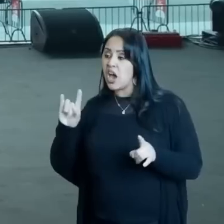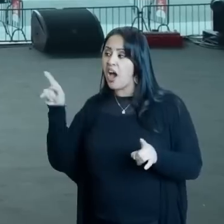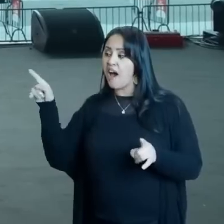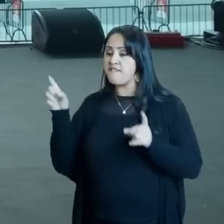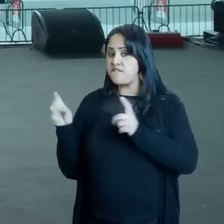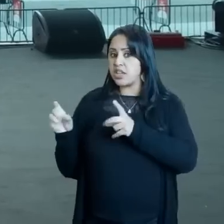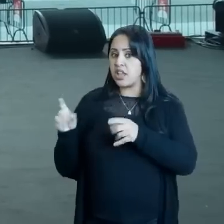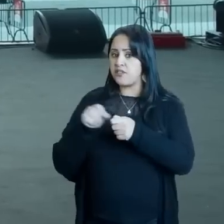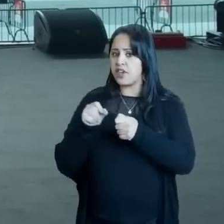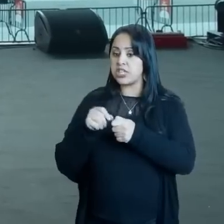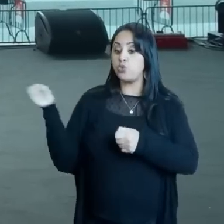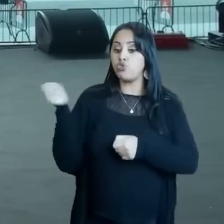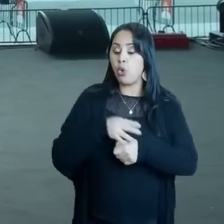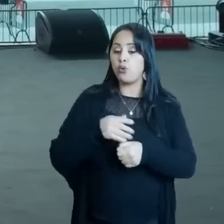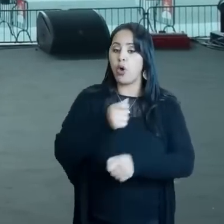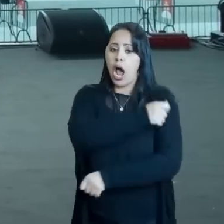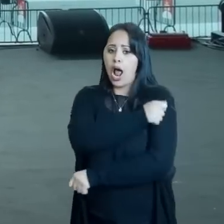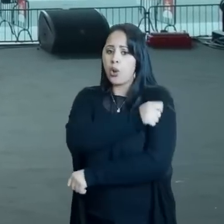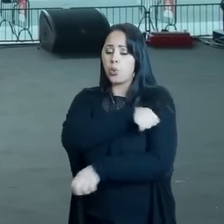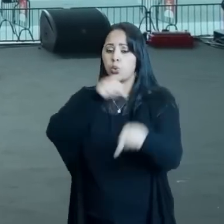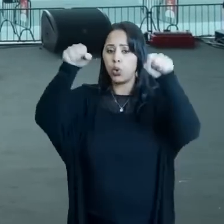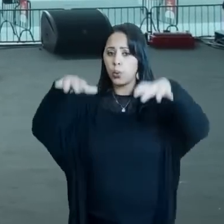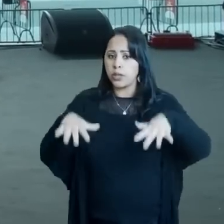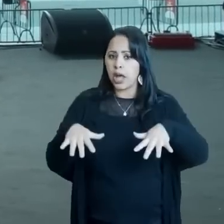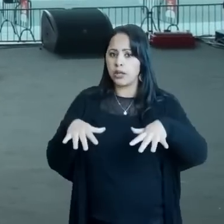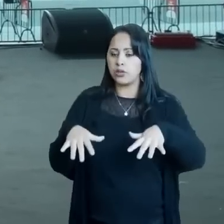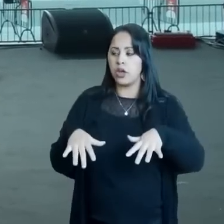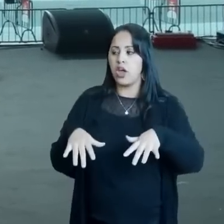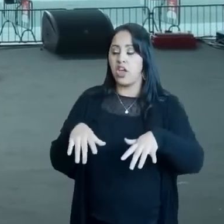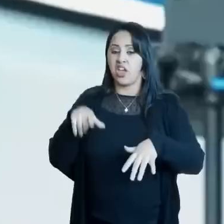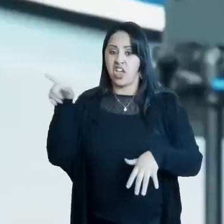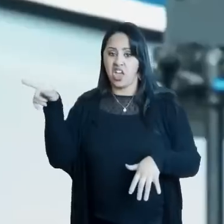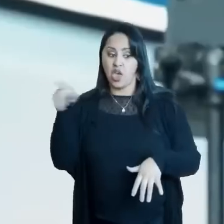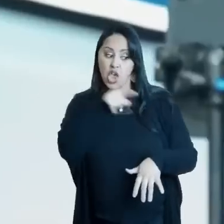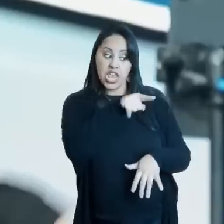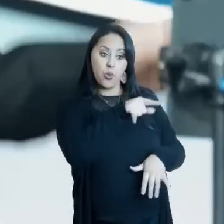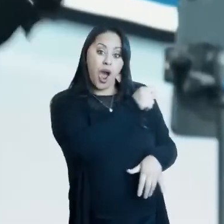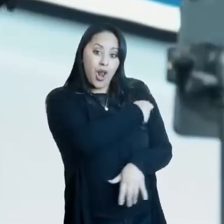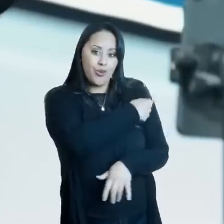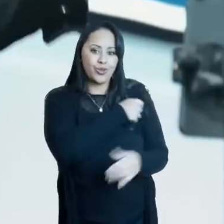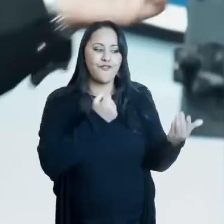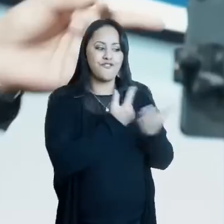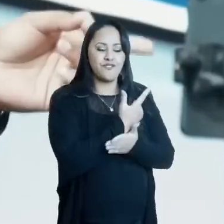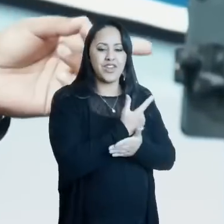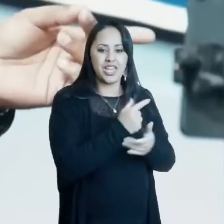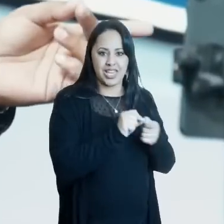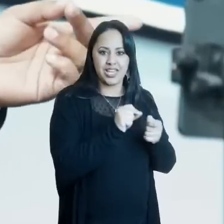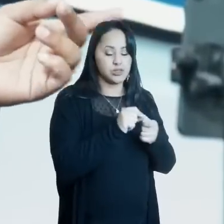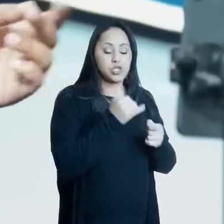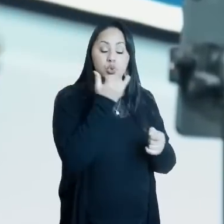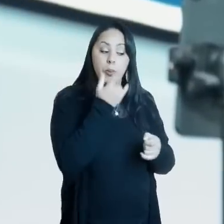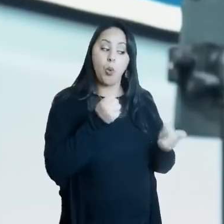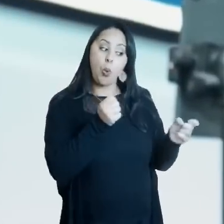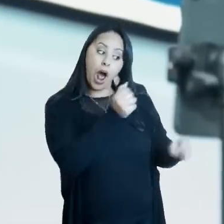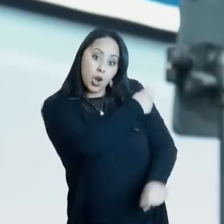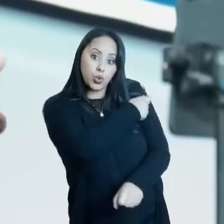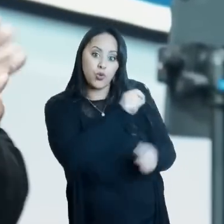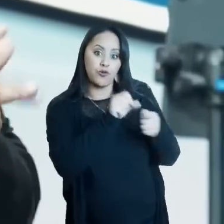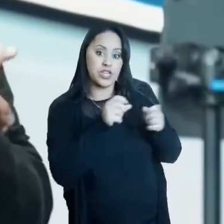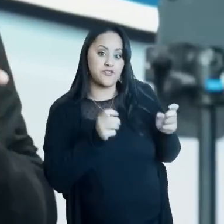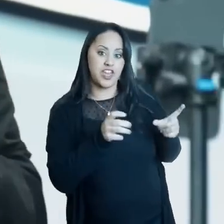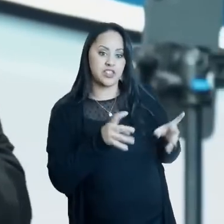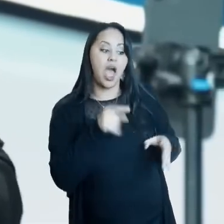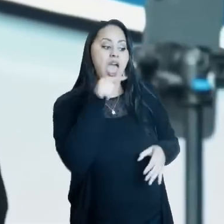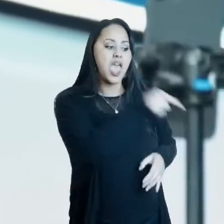do Iluminado, e aquele novo aluno do Iluminado foi lá e ele fez uma nova venda, o Pedro não ganha nada por isso, porque o Pedro só ganha sobre o resultado dele. Então, é bem simples.